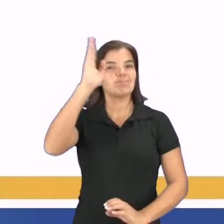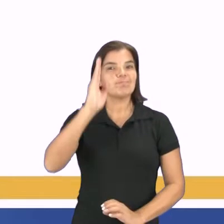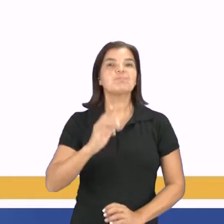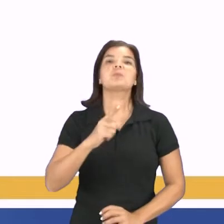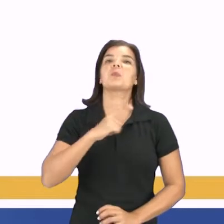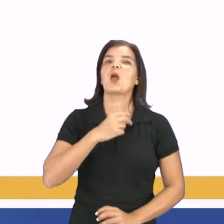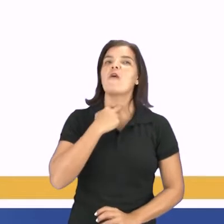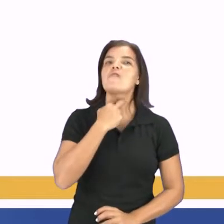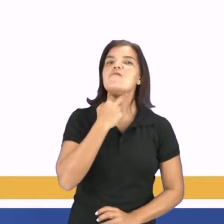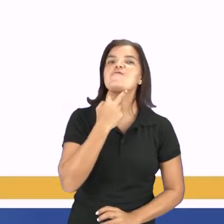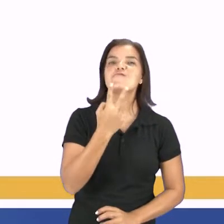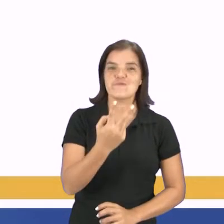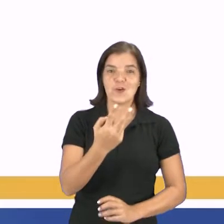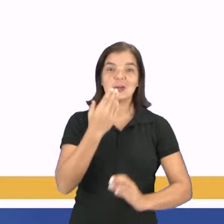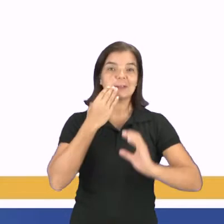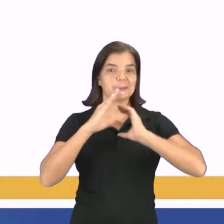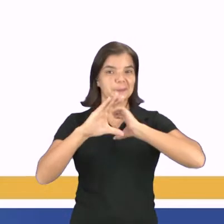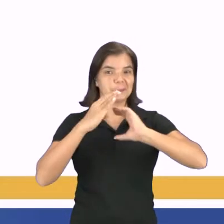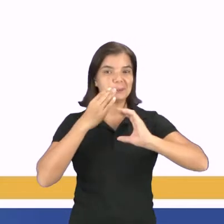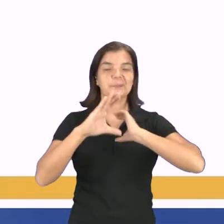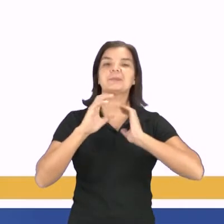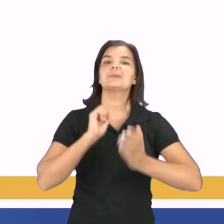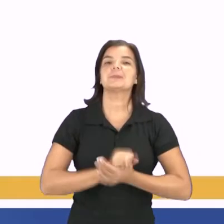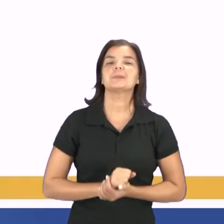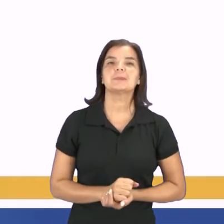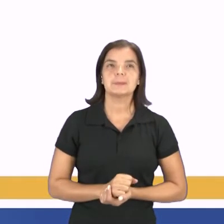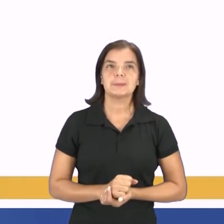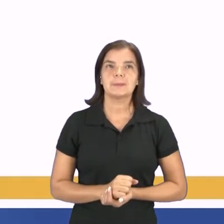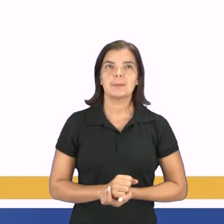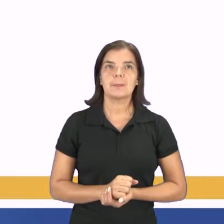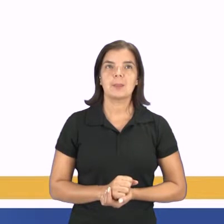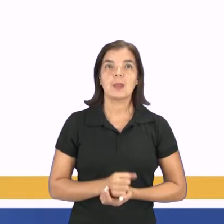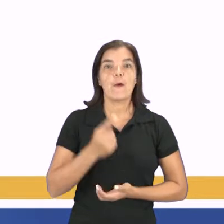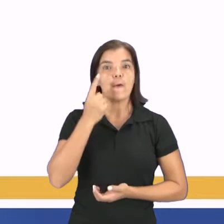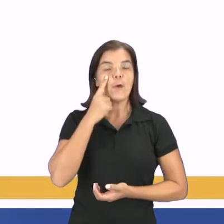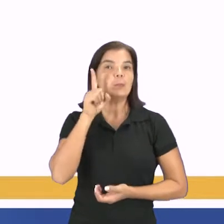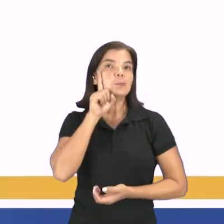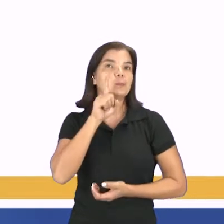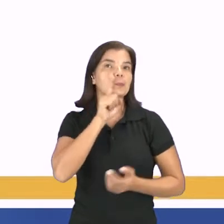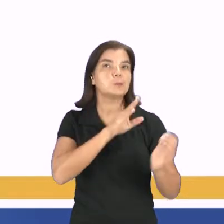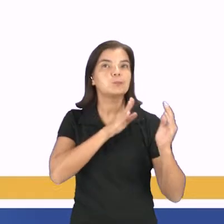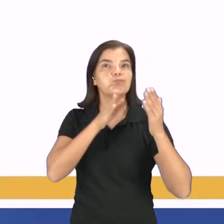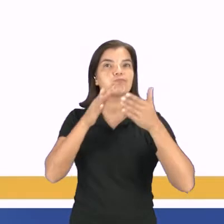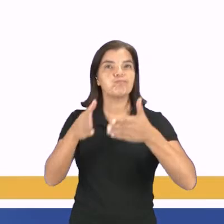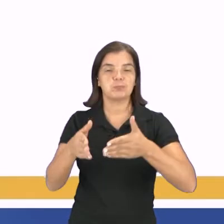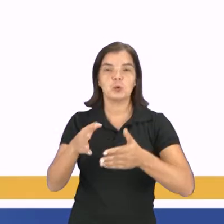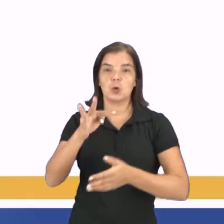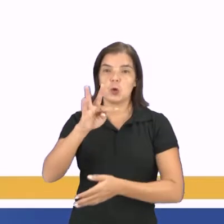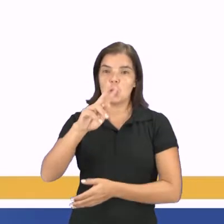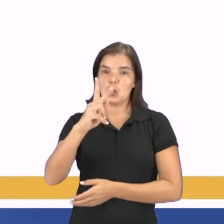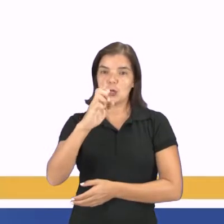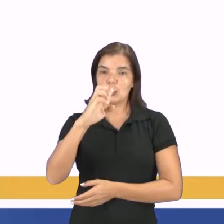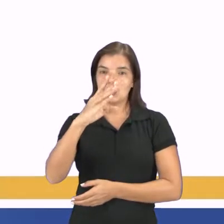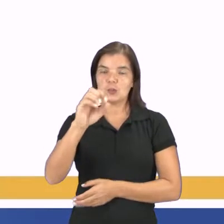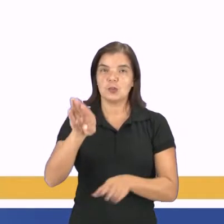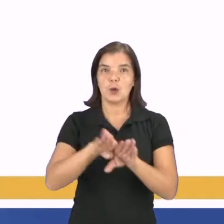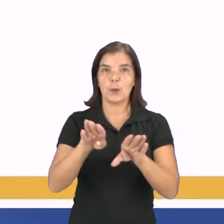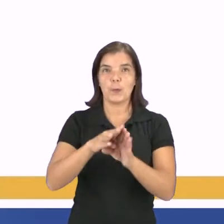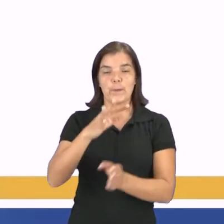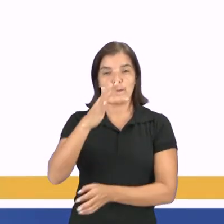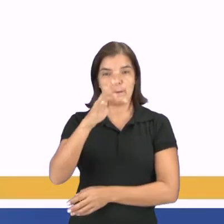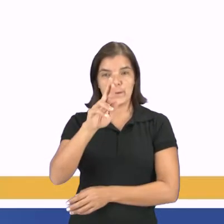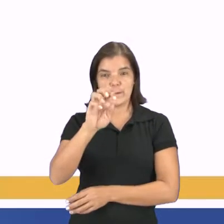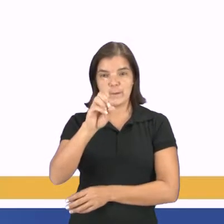ter a sua voz gravada e cantando. Vindo dos Estados Unidos, o tcheco Frederico